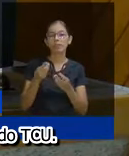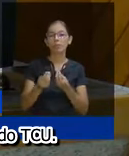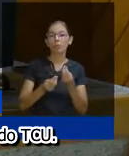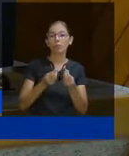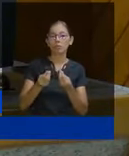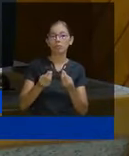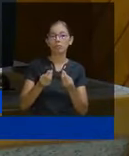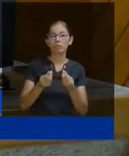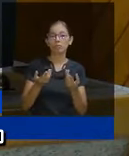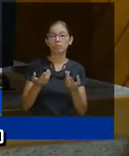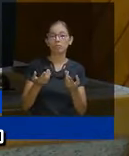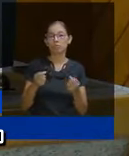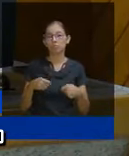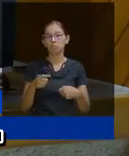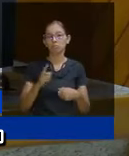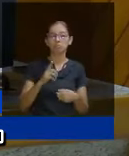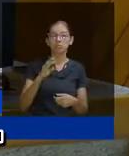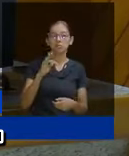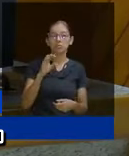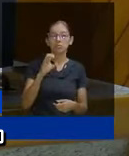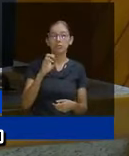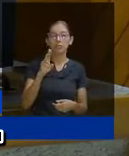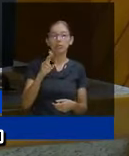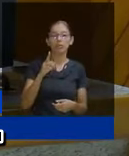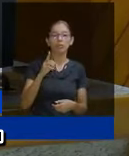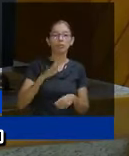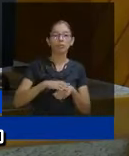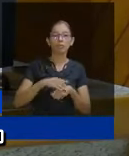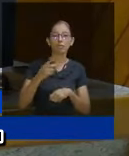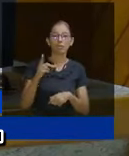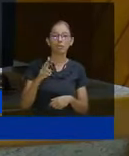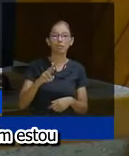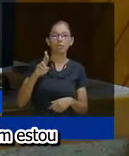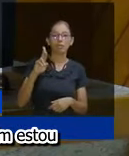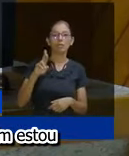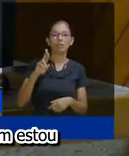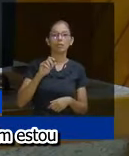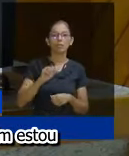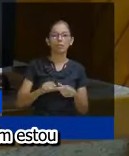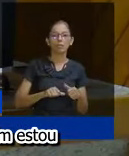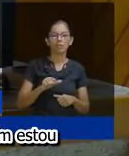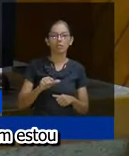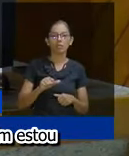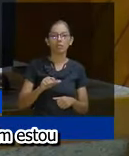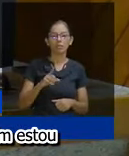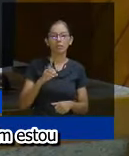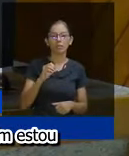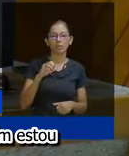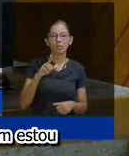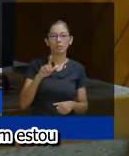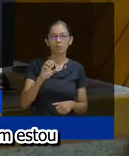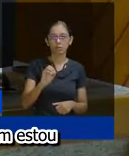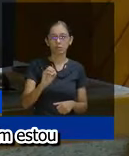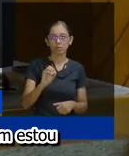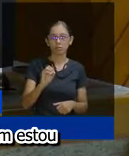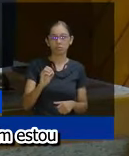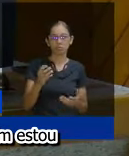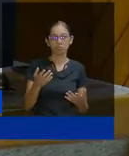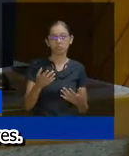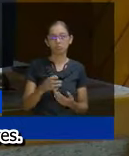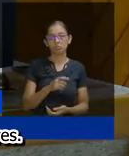do TCU. E essa decisão do TCU, assim, não configurou a existência do dolo. Então, nesse sentido, eu